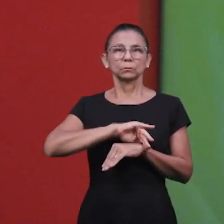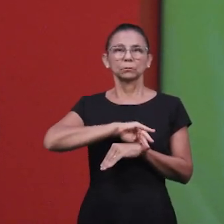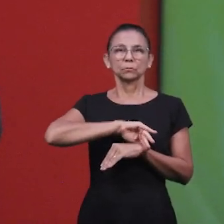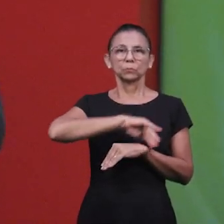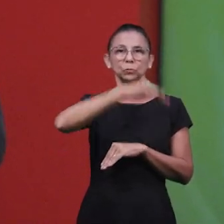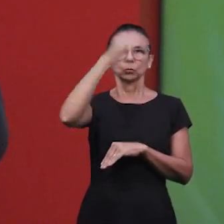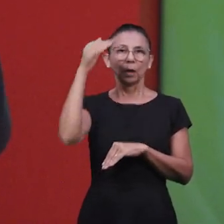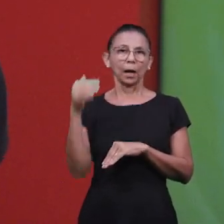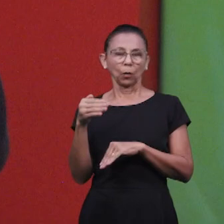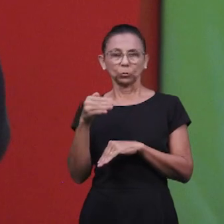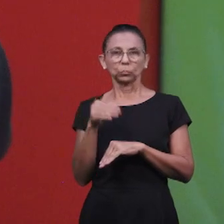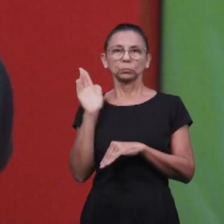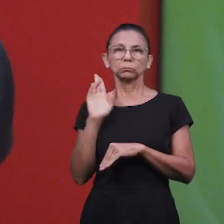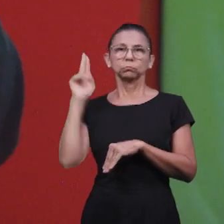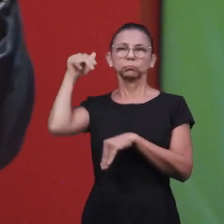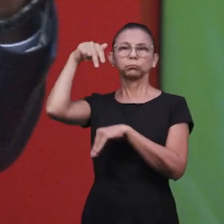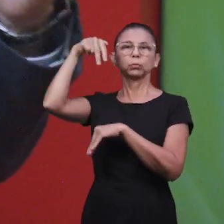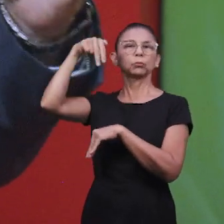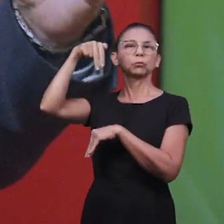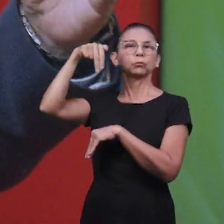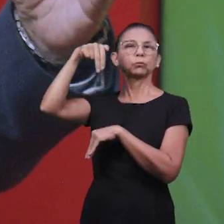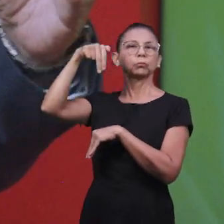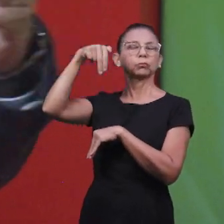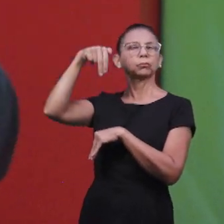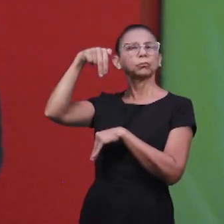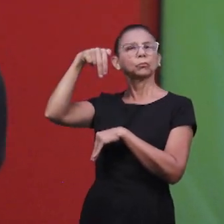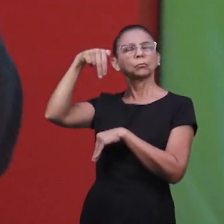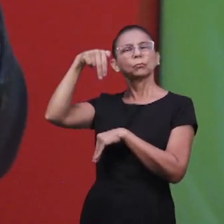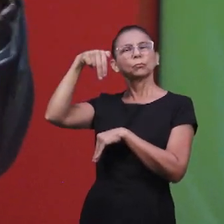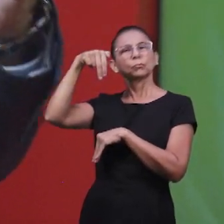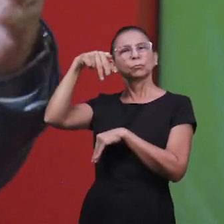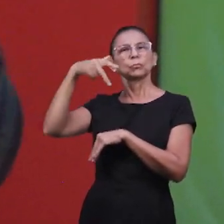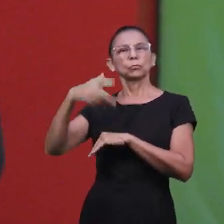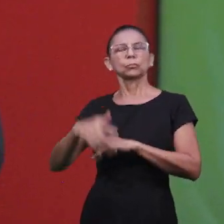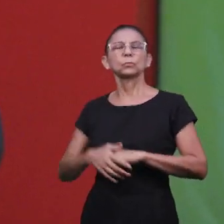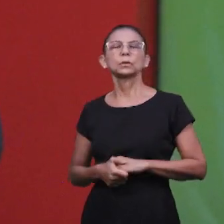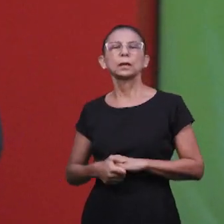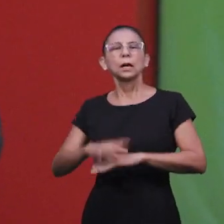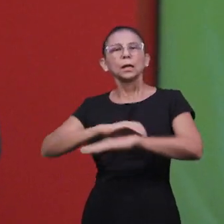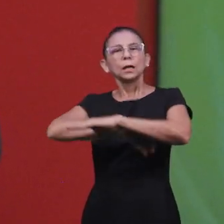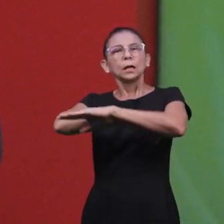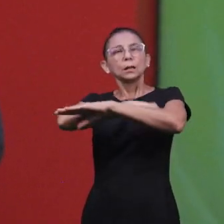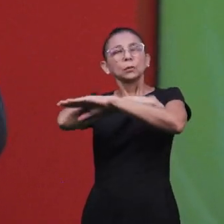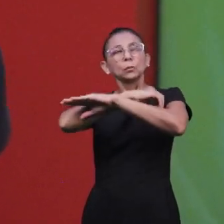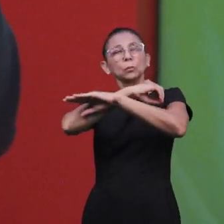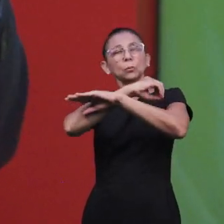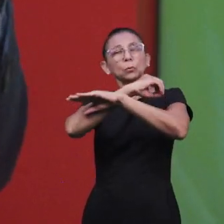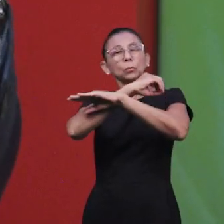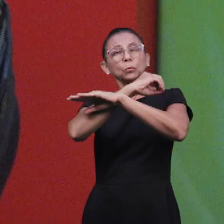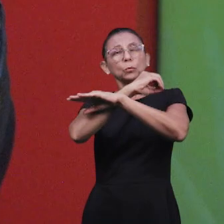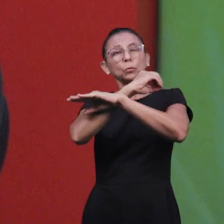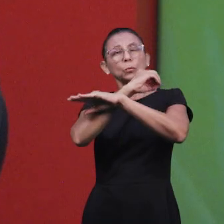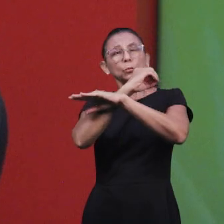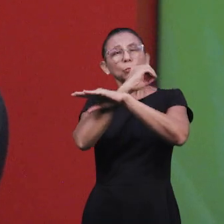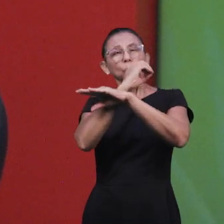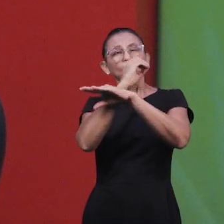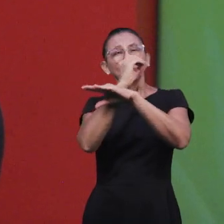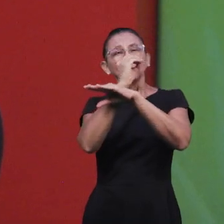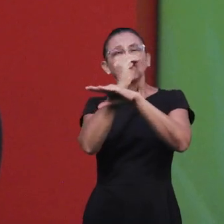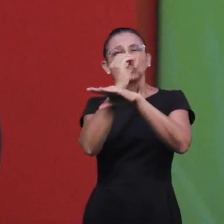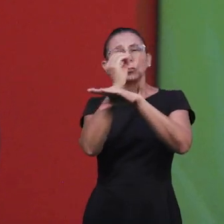E quanto mais a noite ia se passando, ela ia se aproximando à